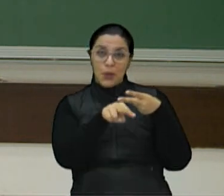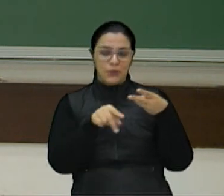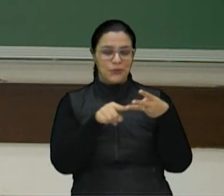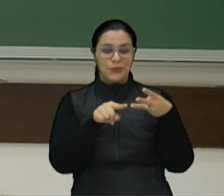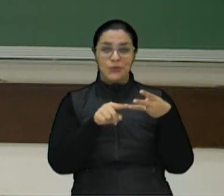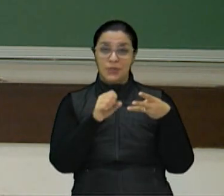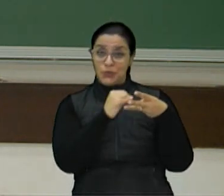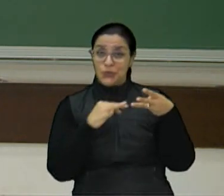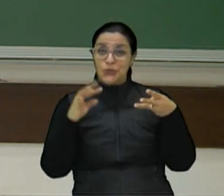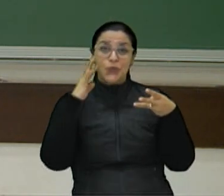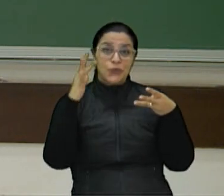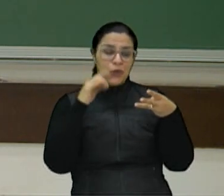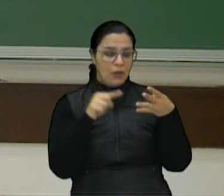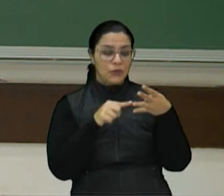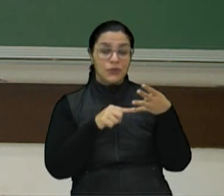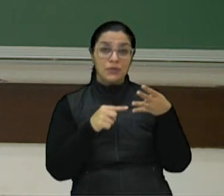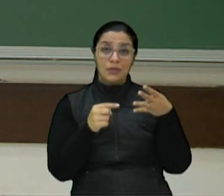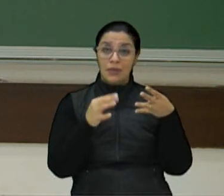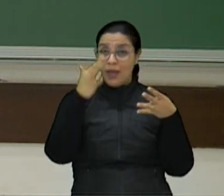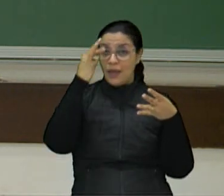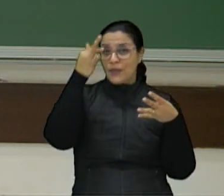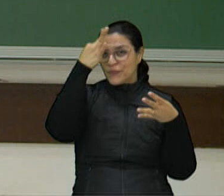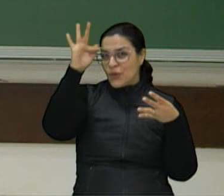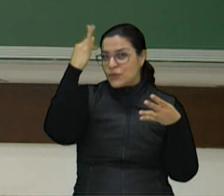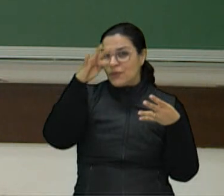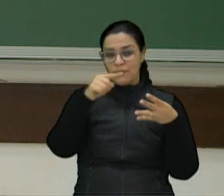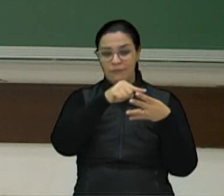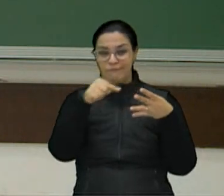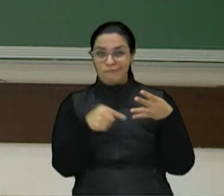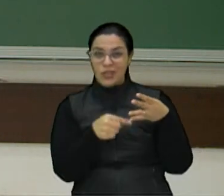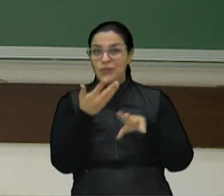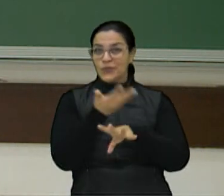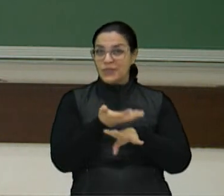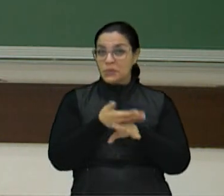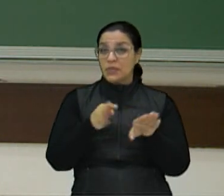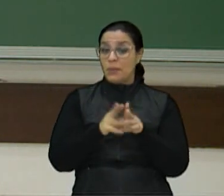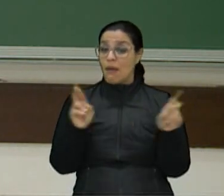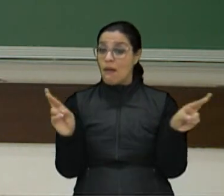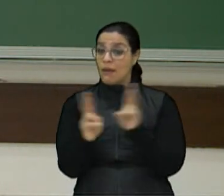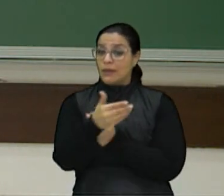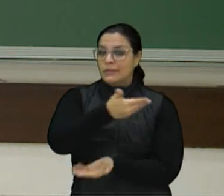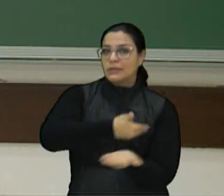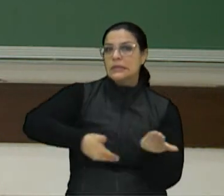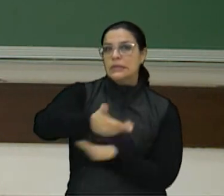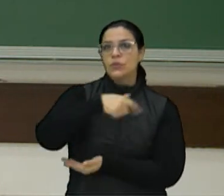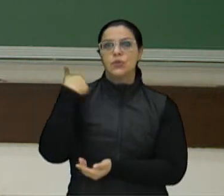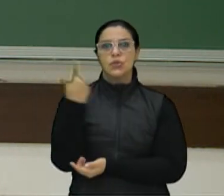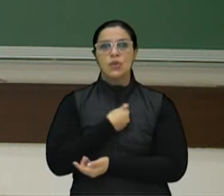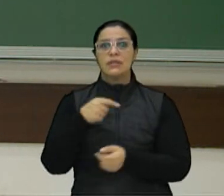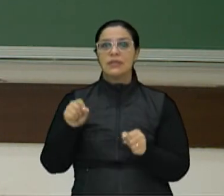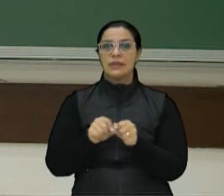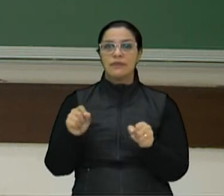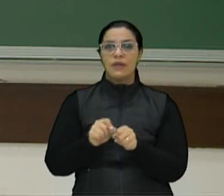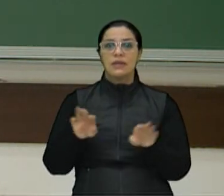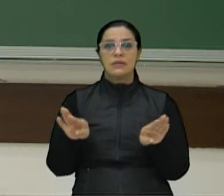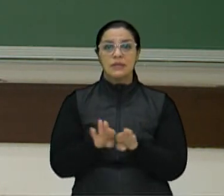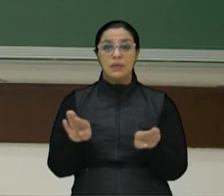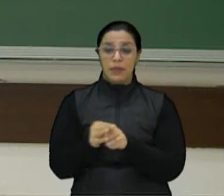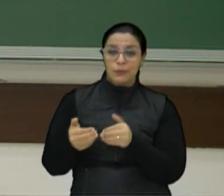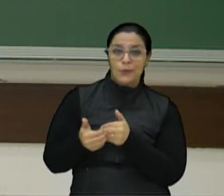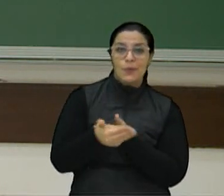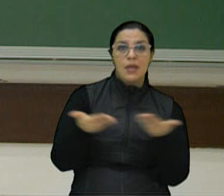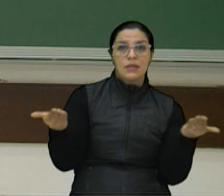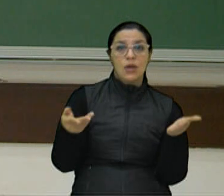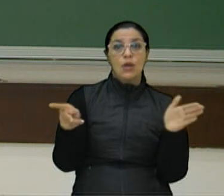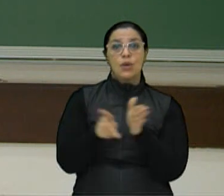na sociologia e até mesmo na filosofia. Essas relações sociais que se constroem a partir